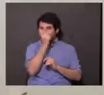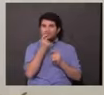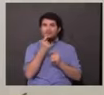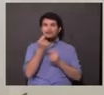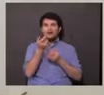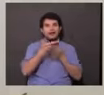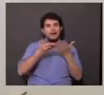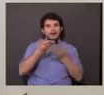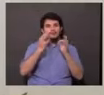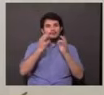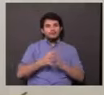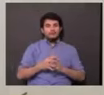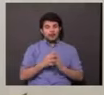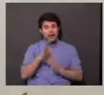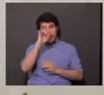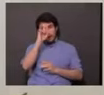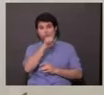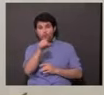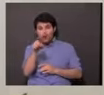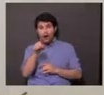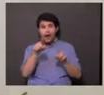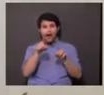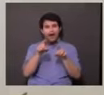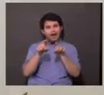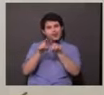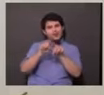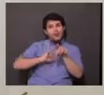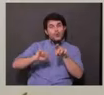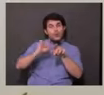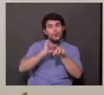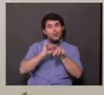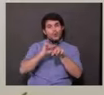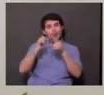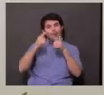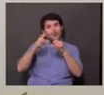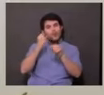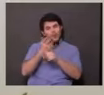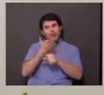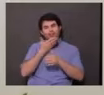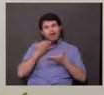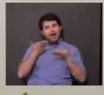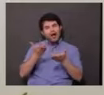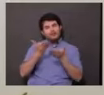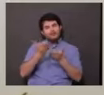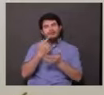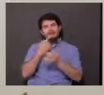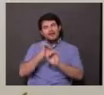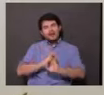apagassem. Se porventura estiver algum irmão nosso, seja de outra língua, vamos ajudá-lo a